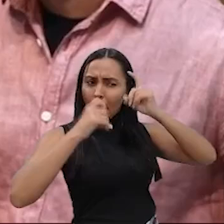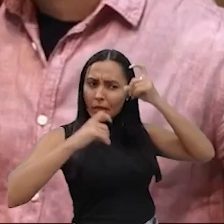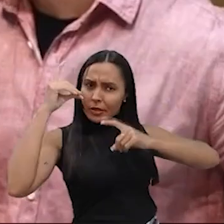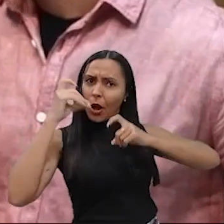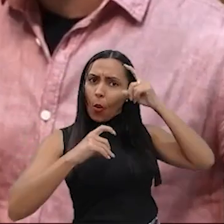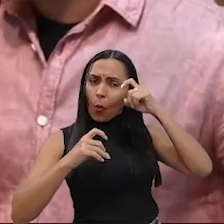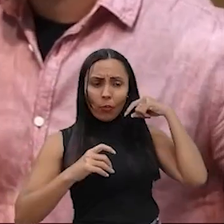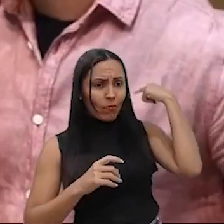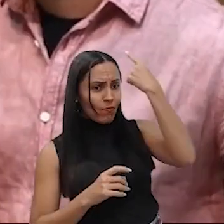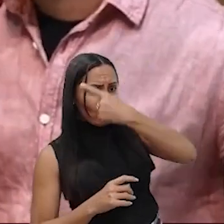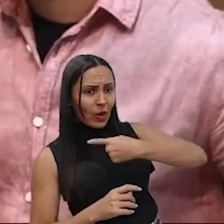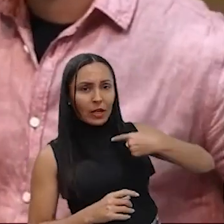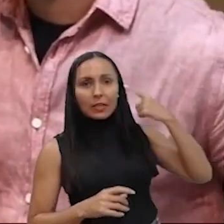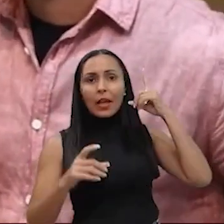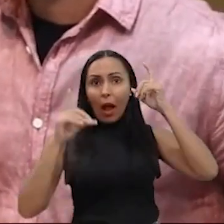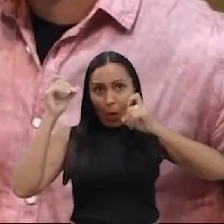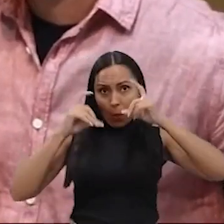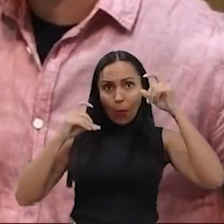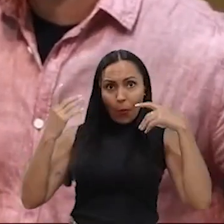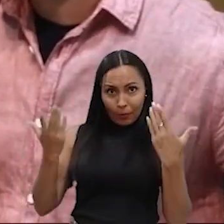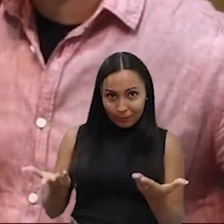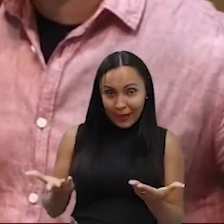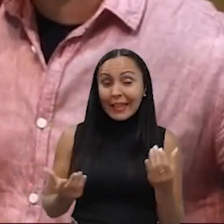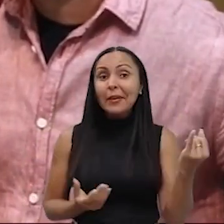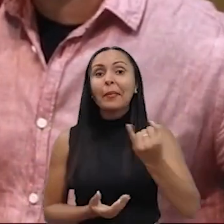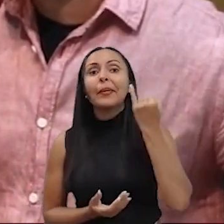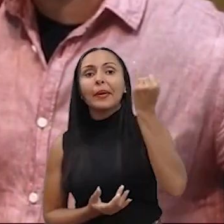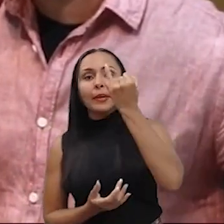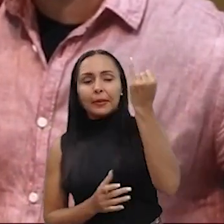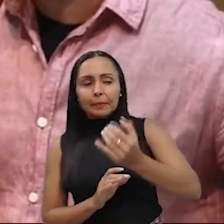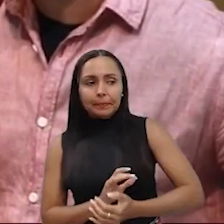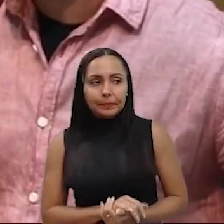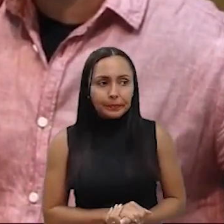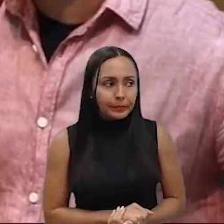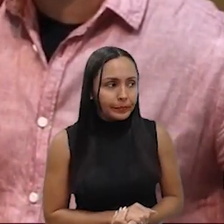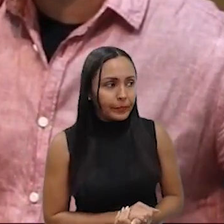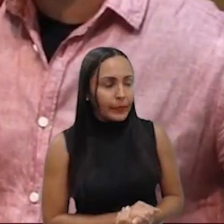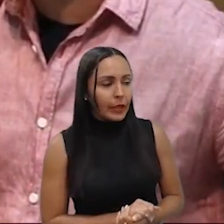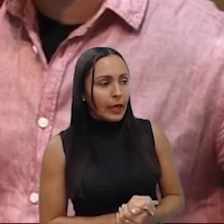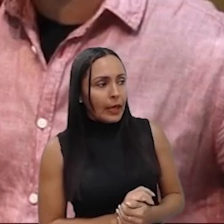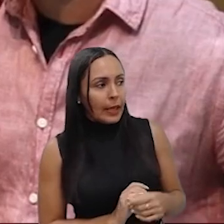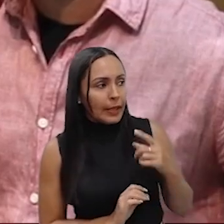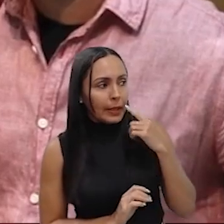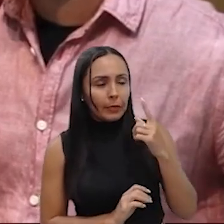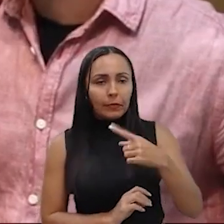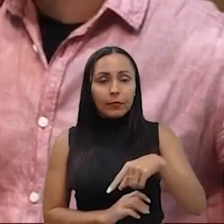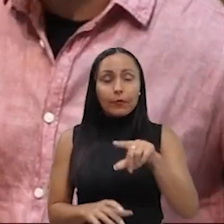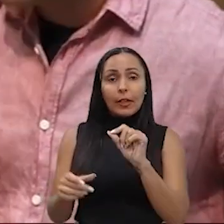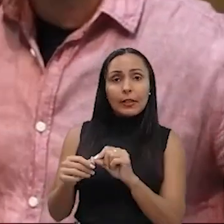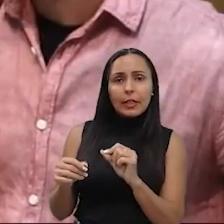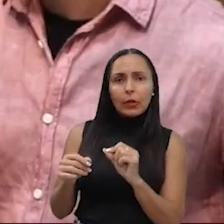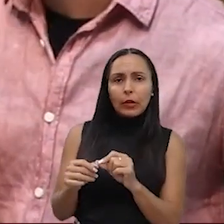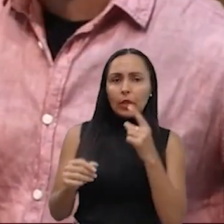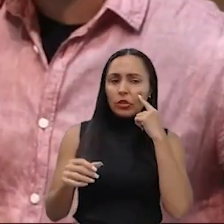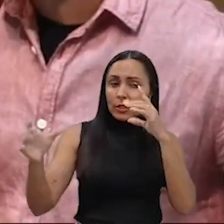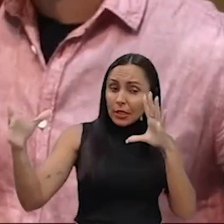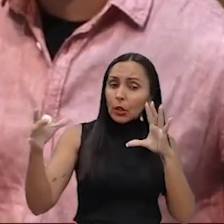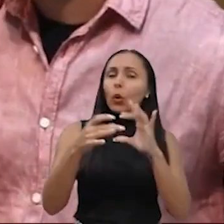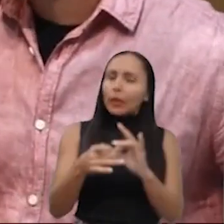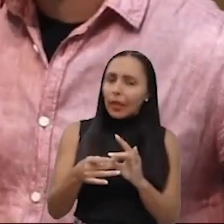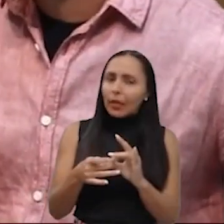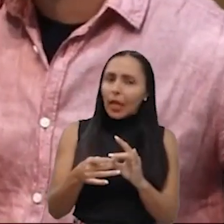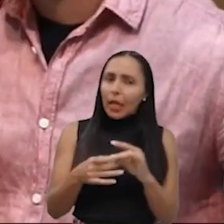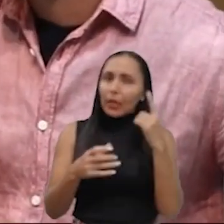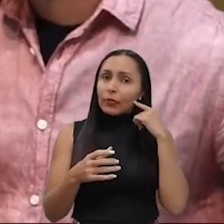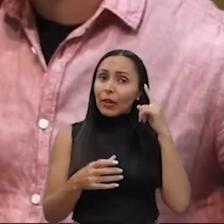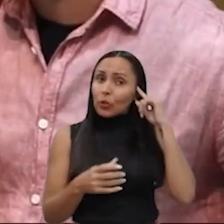facial ela é imprescindível. Né? É verdade. Essa expressão, de fato, ela vai fazer com que a gente se conecte e faça o surdo se